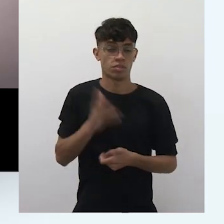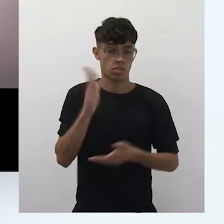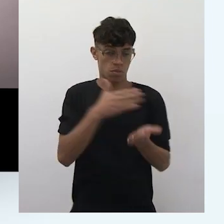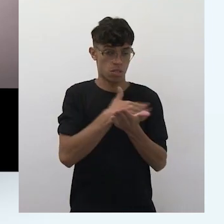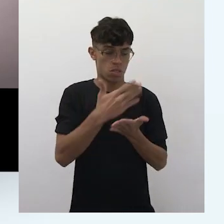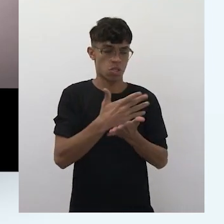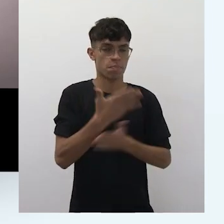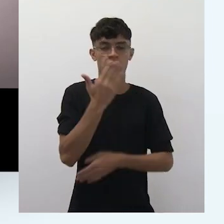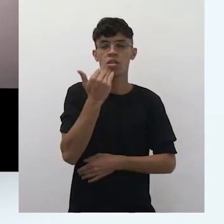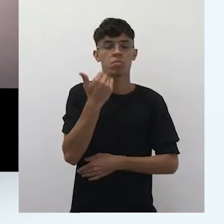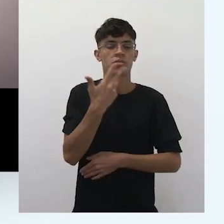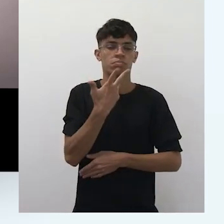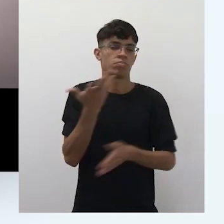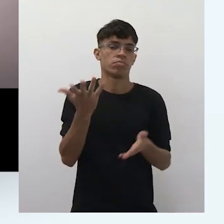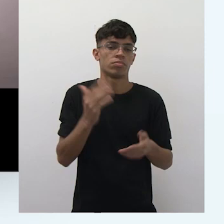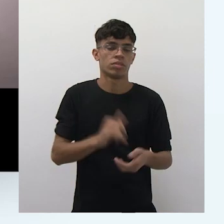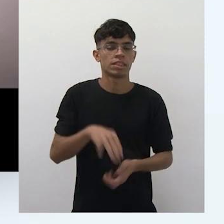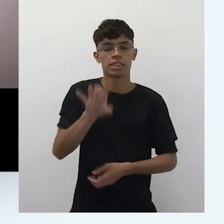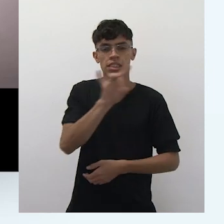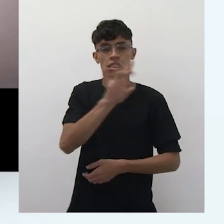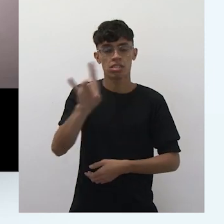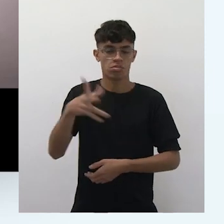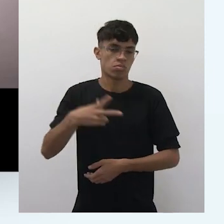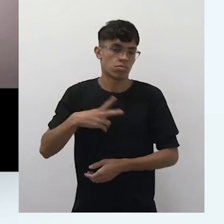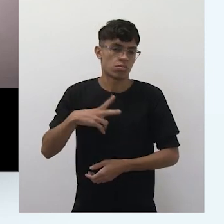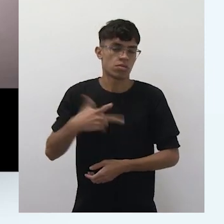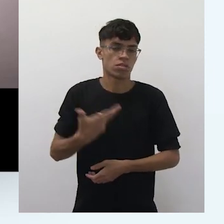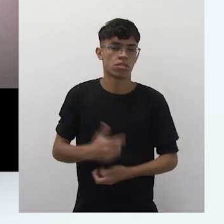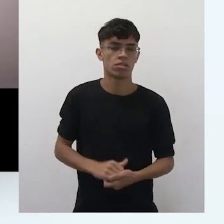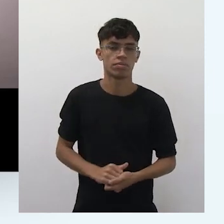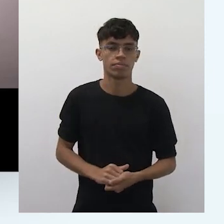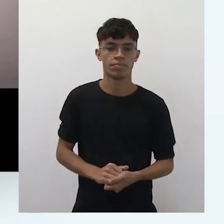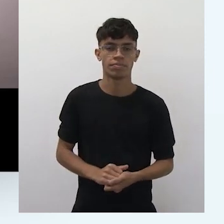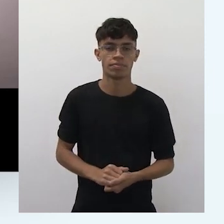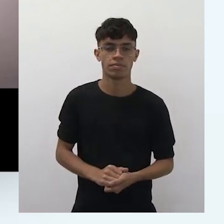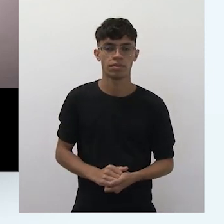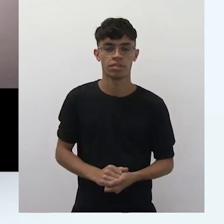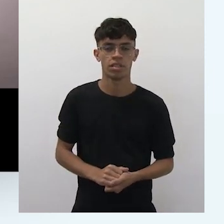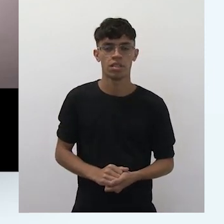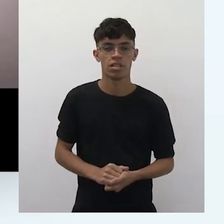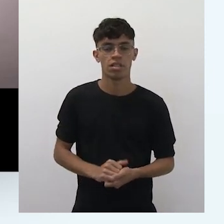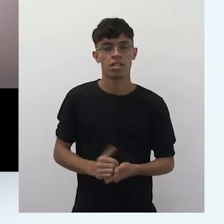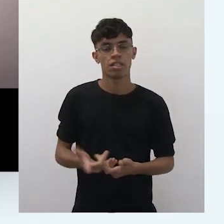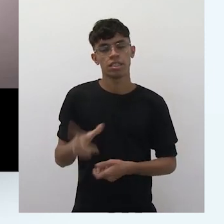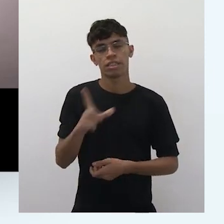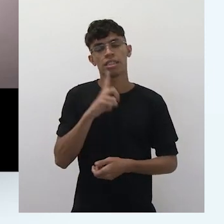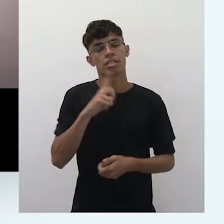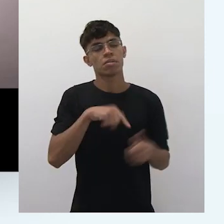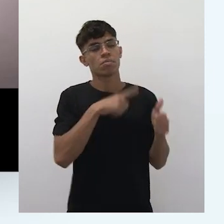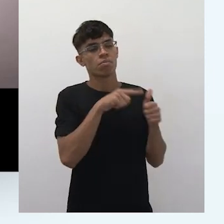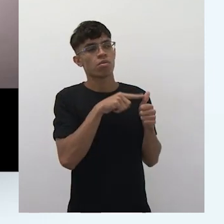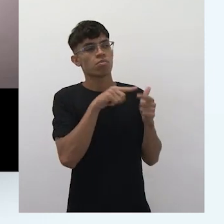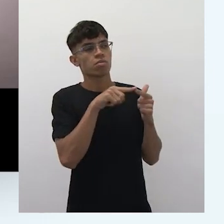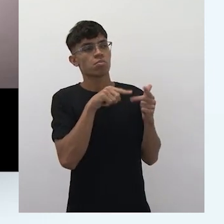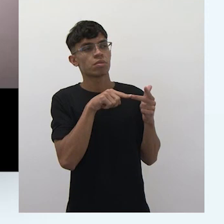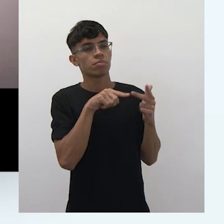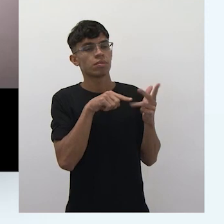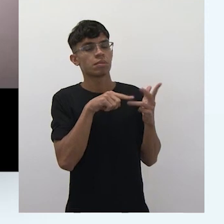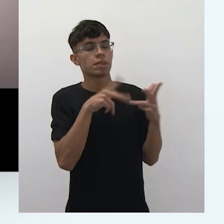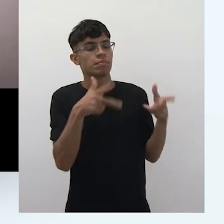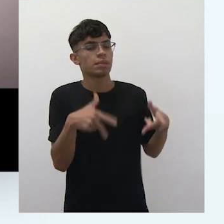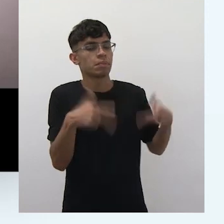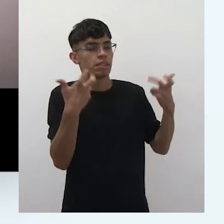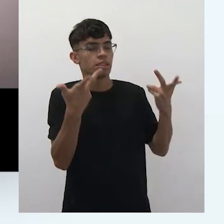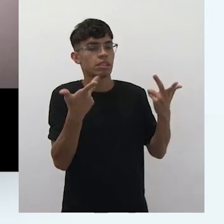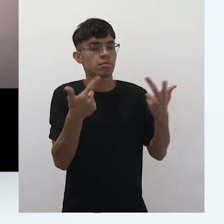própria alimentação. Aí, você tem todo um horizonte de eventos a ser explorado.